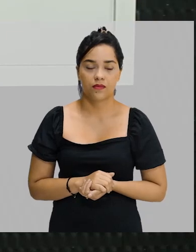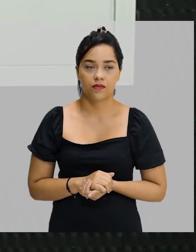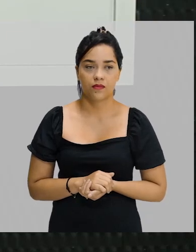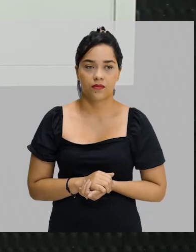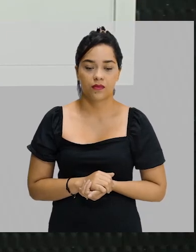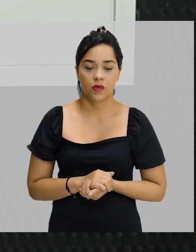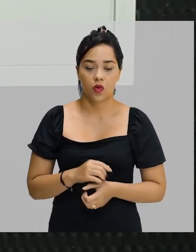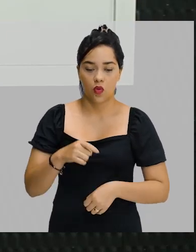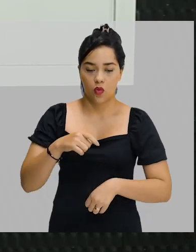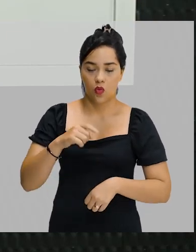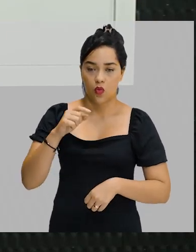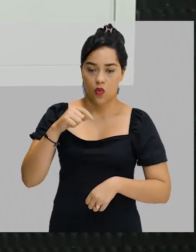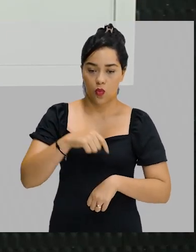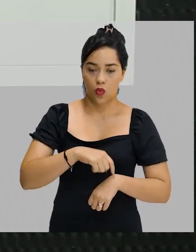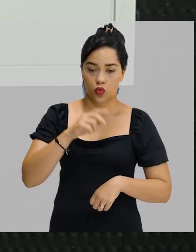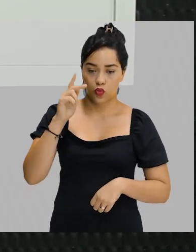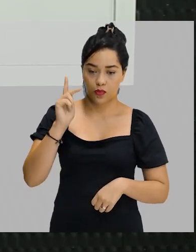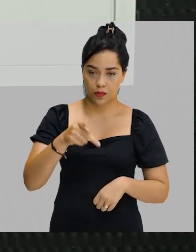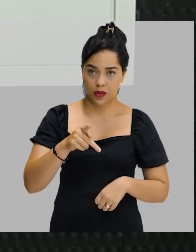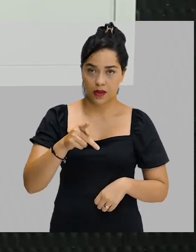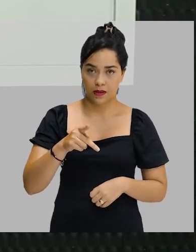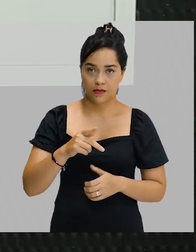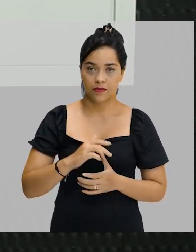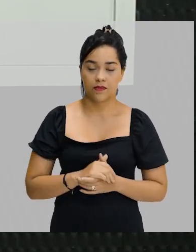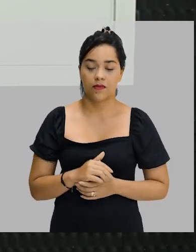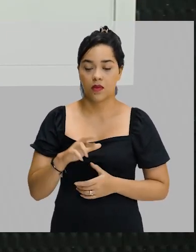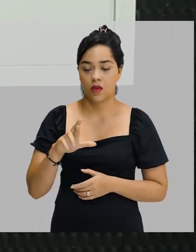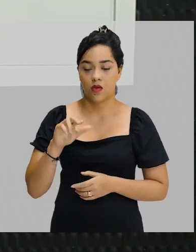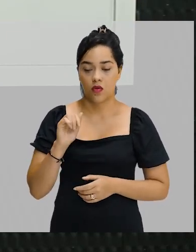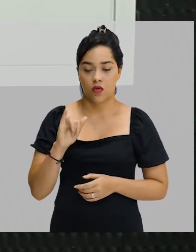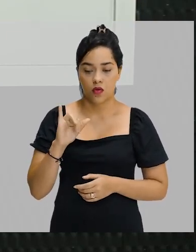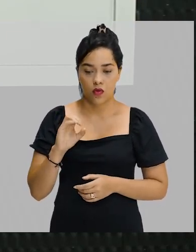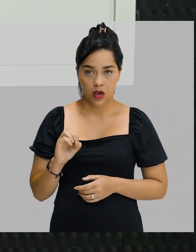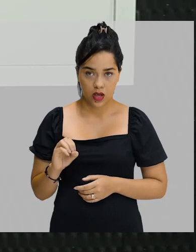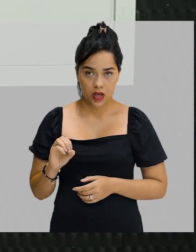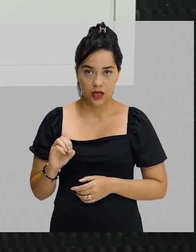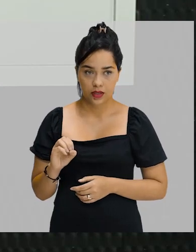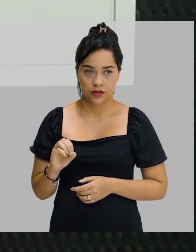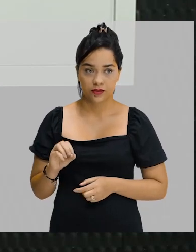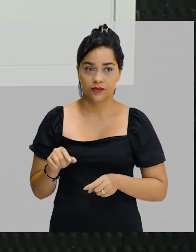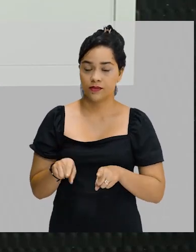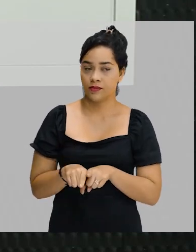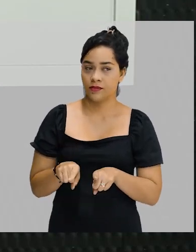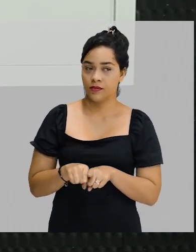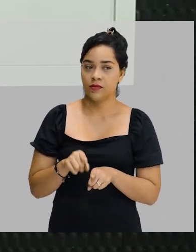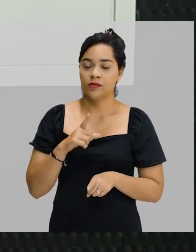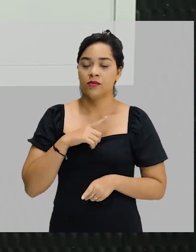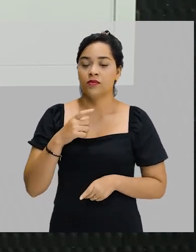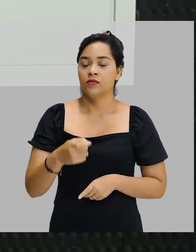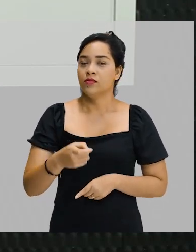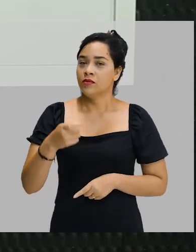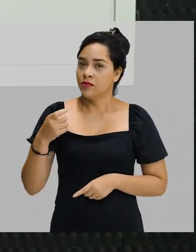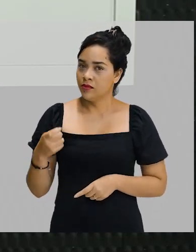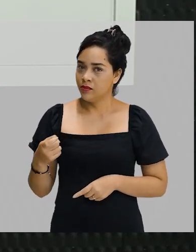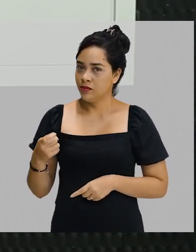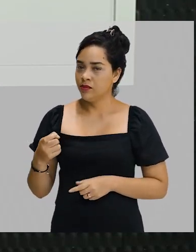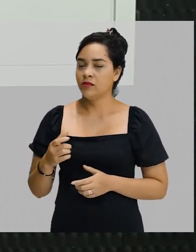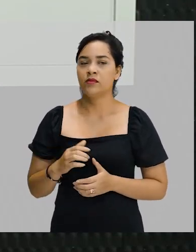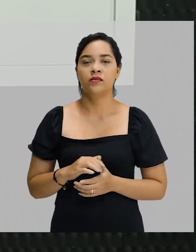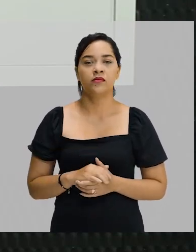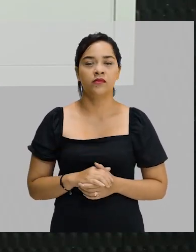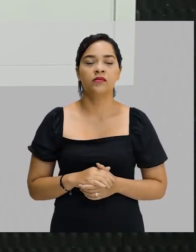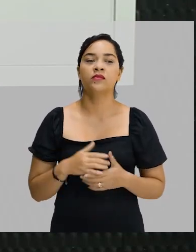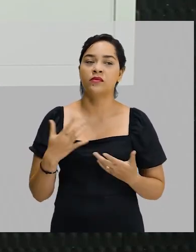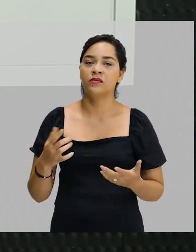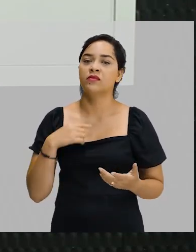o ponto P, tá ok? O raio e o X. E aqui